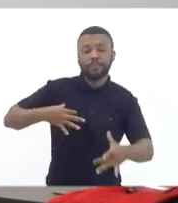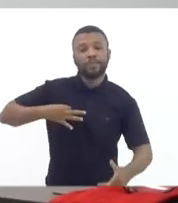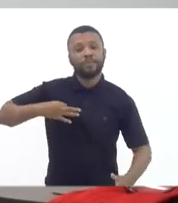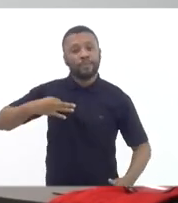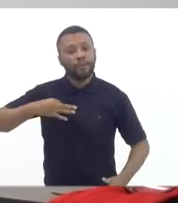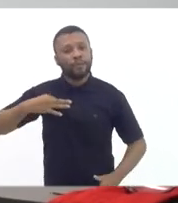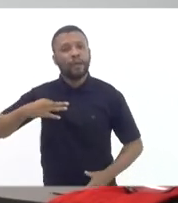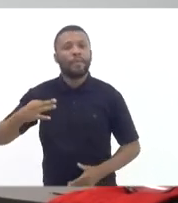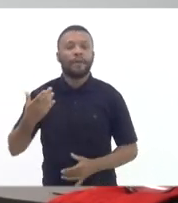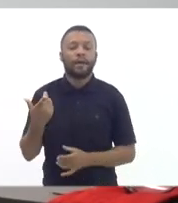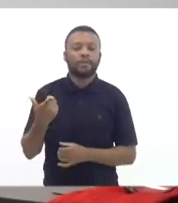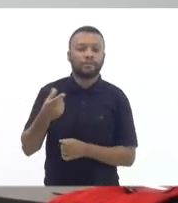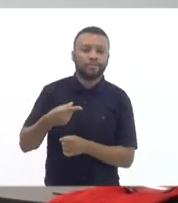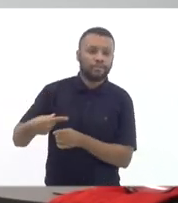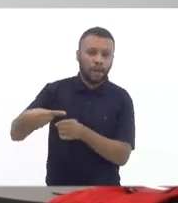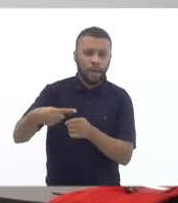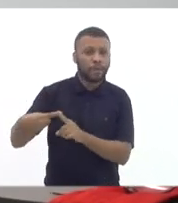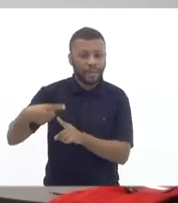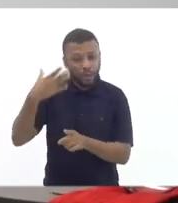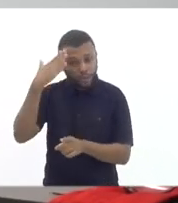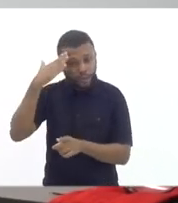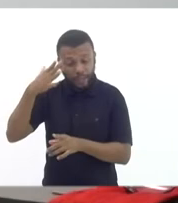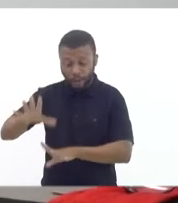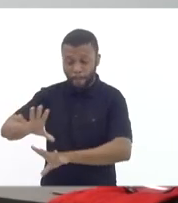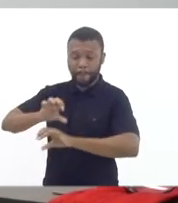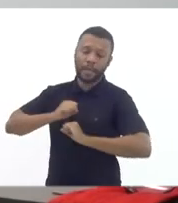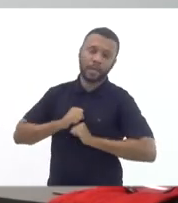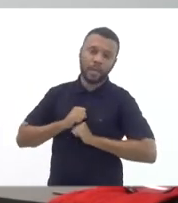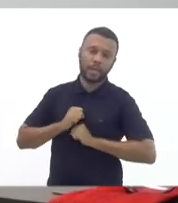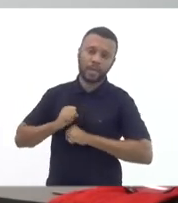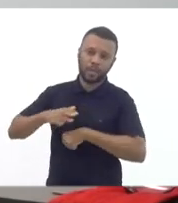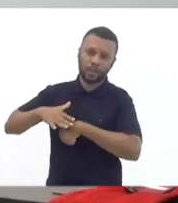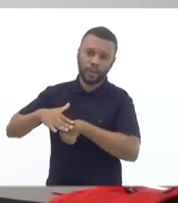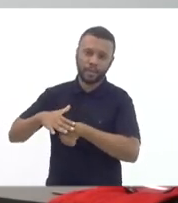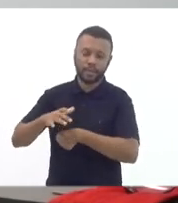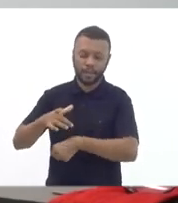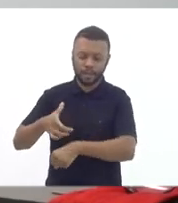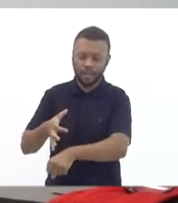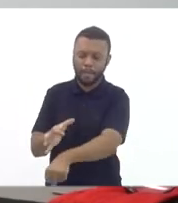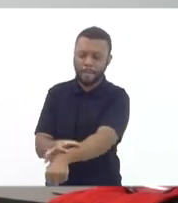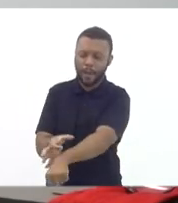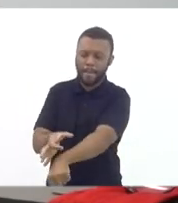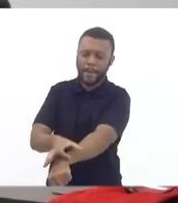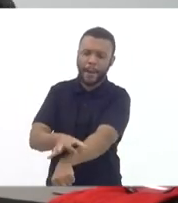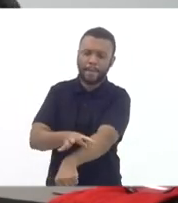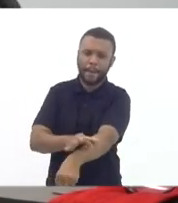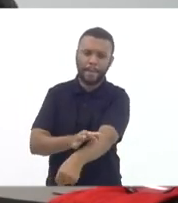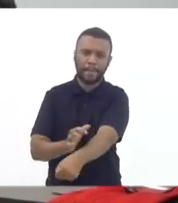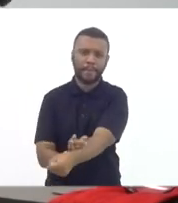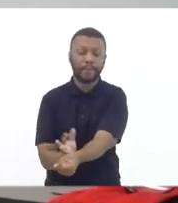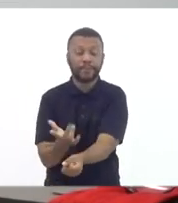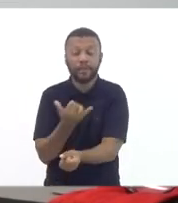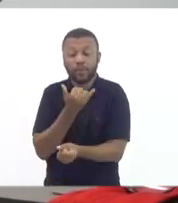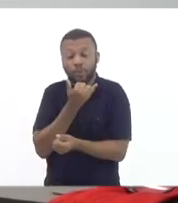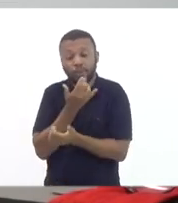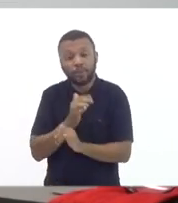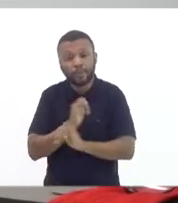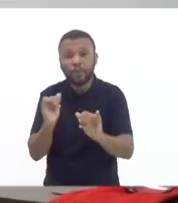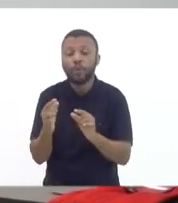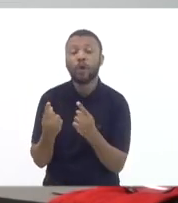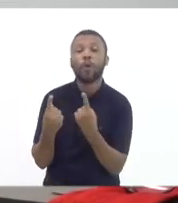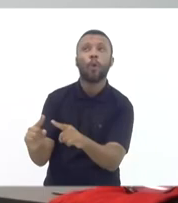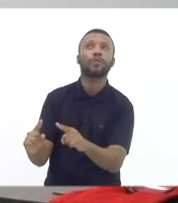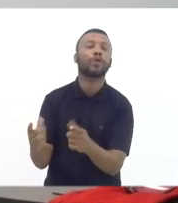bairro, porque eu sei, porque eu fui contaminada por esporotricose. Uhum. Então, assim, eu não quero ser contra, eu quero ser a